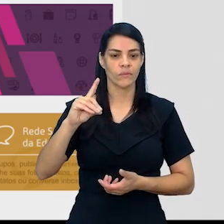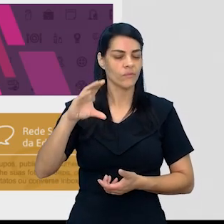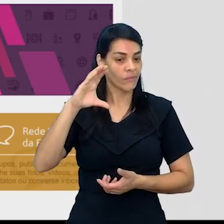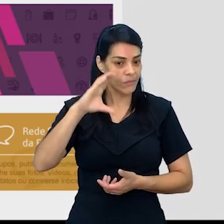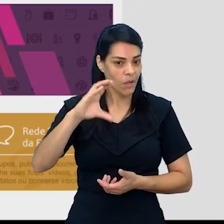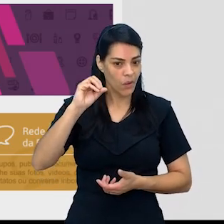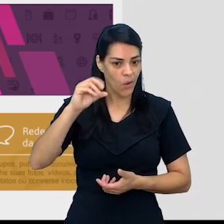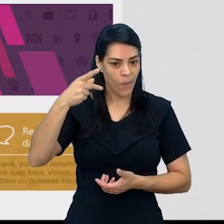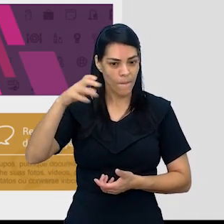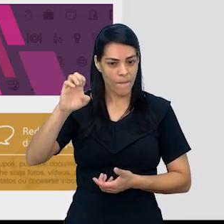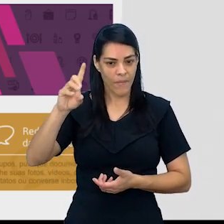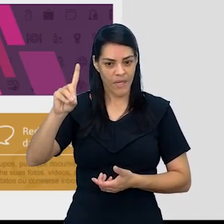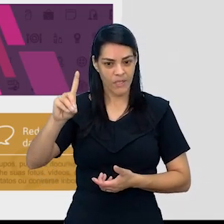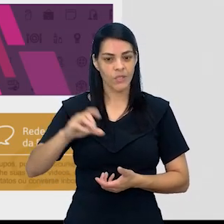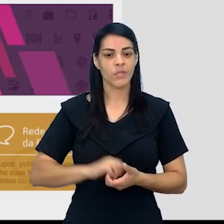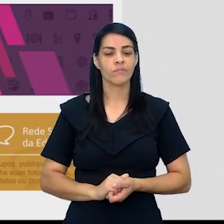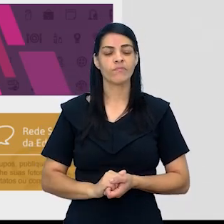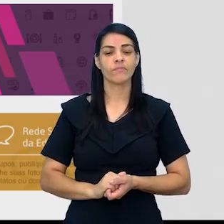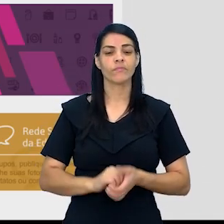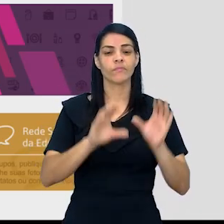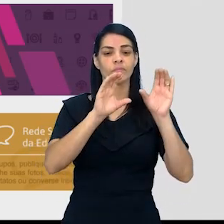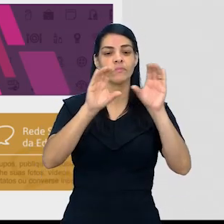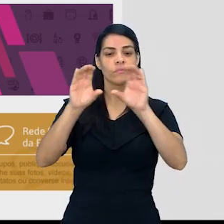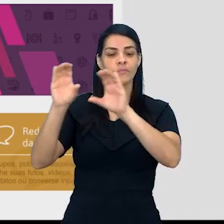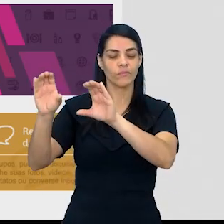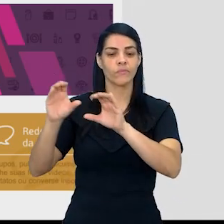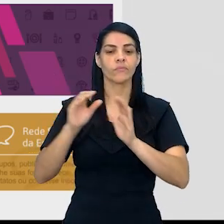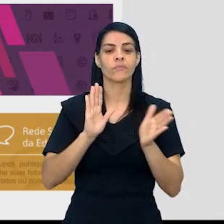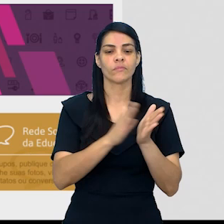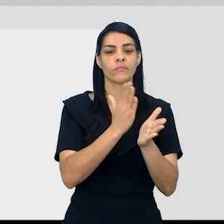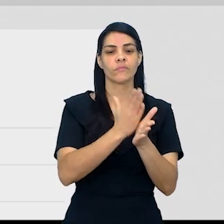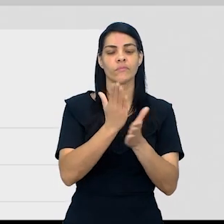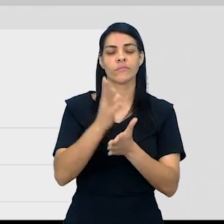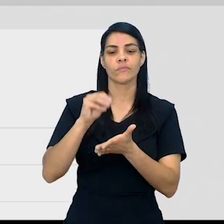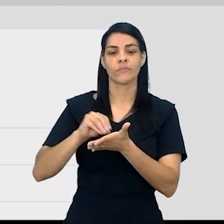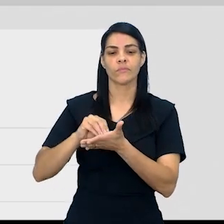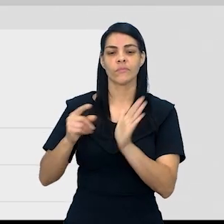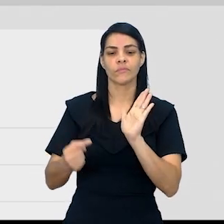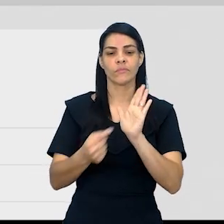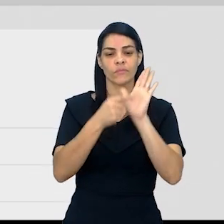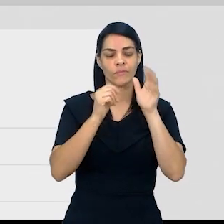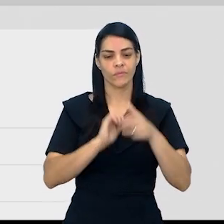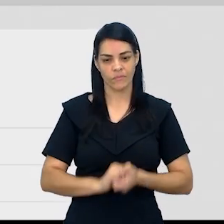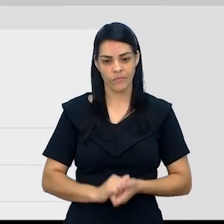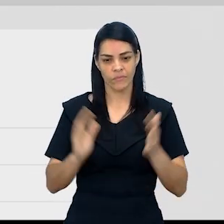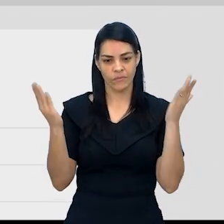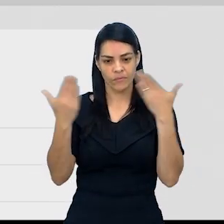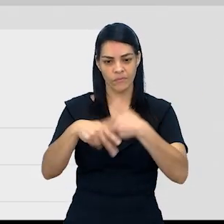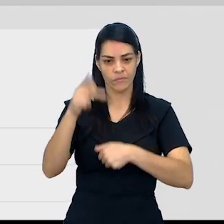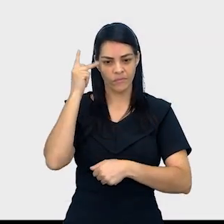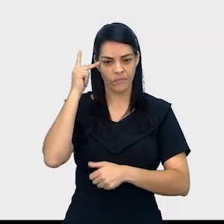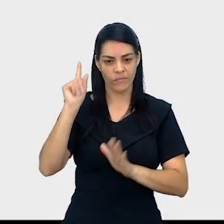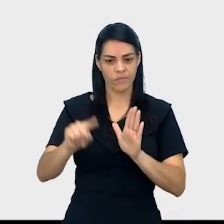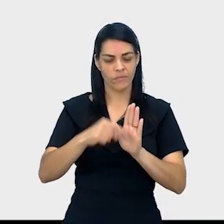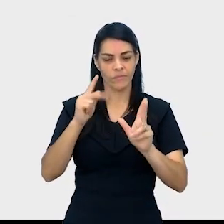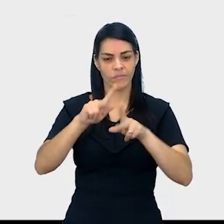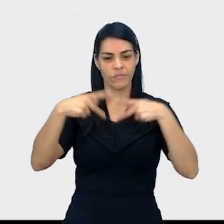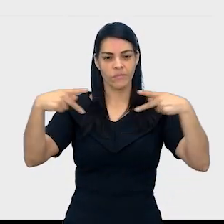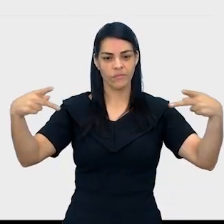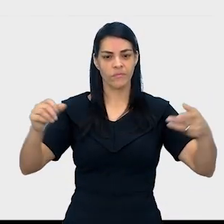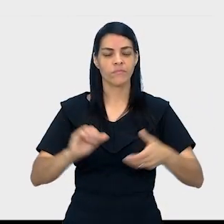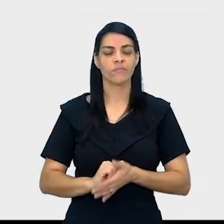se encontra os materiais e na biblioteca biblioteca colocou prova Paulista primeiro bimestre